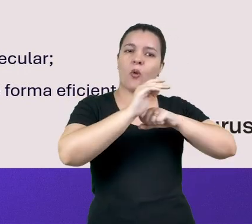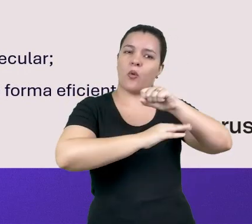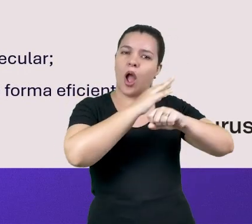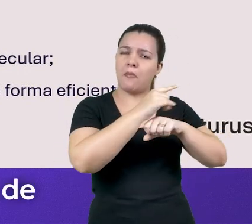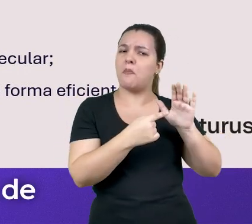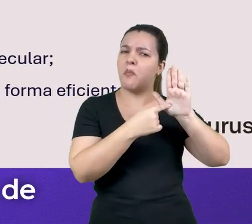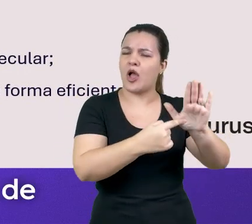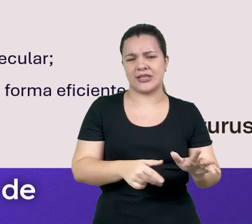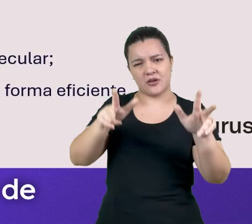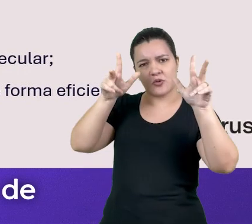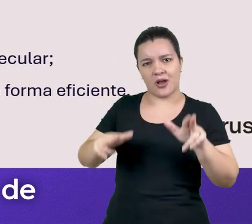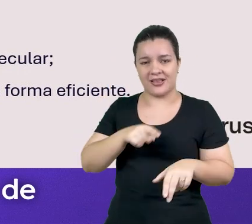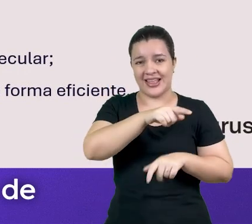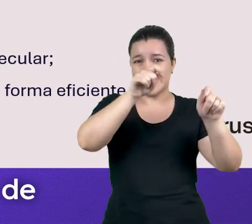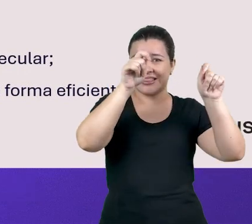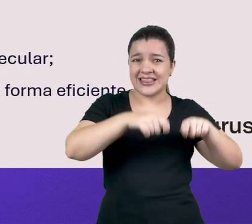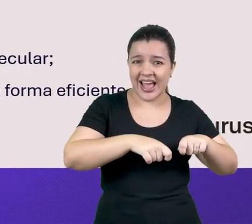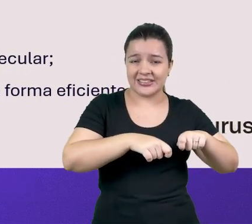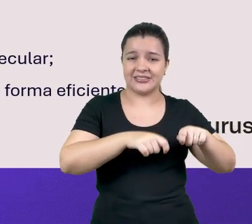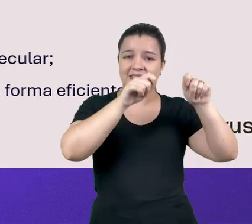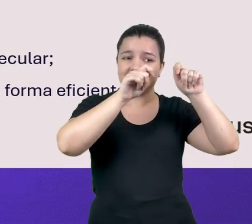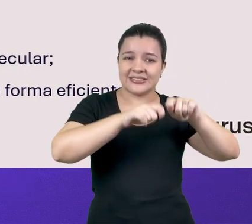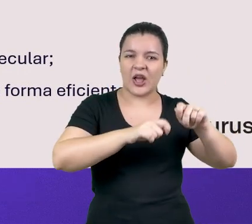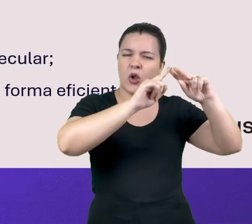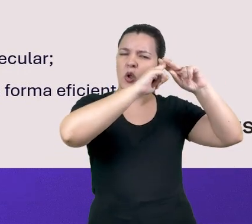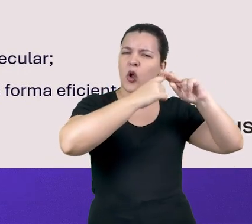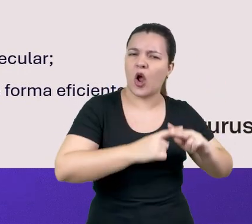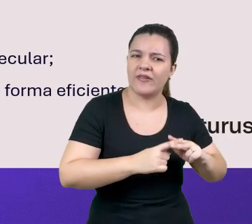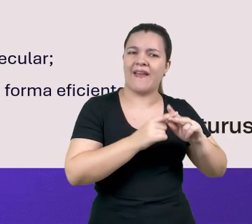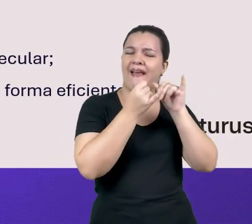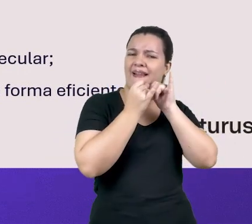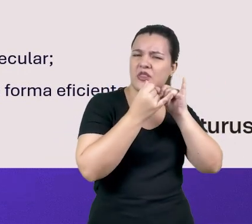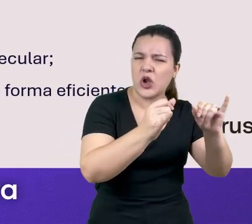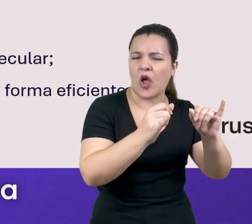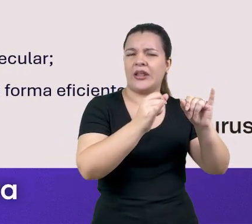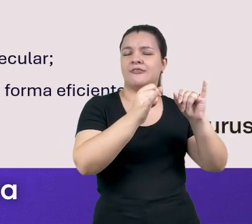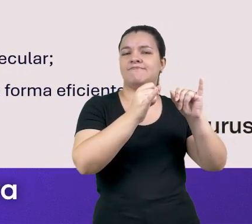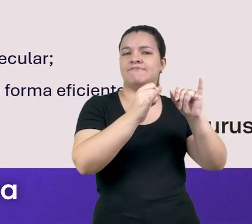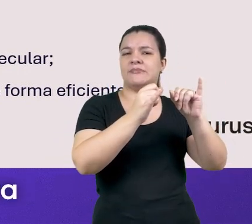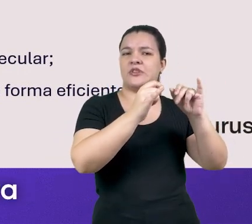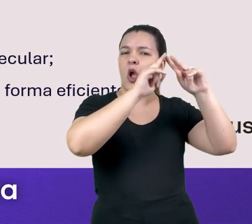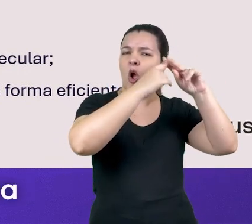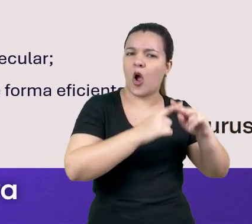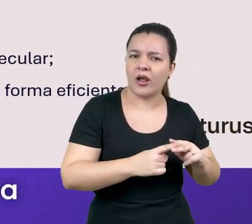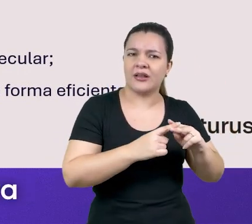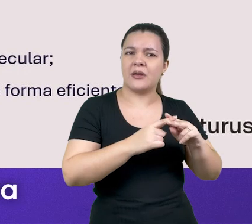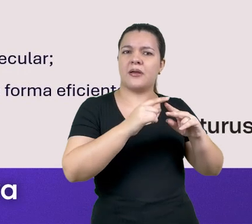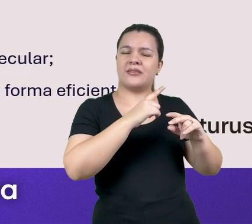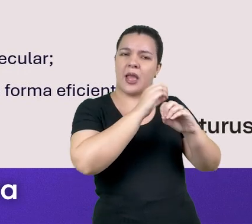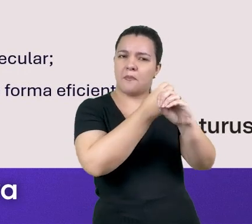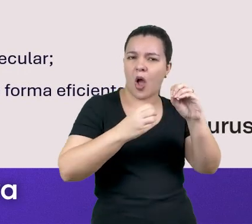quântico. Agora, o meu computador quântico é capaz de atingir todas aquelas configurações eletrônicas, todas aquelas configurações